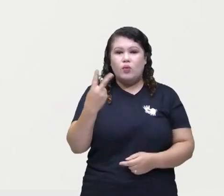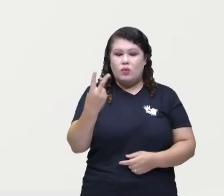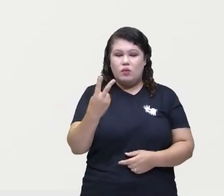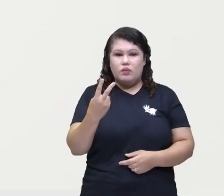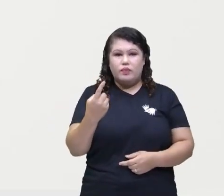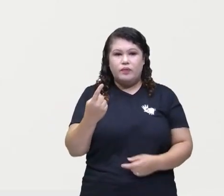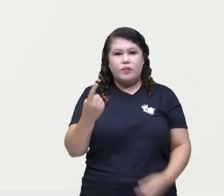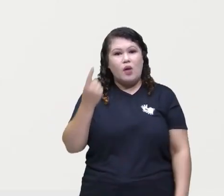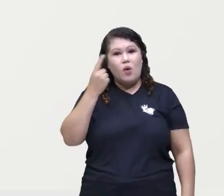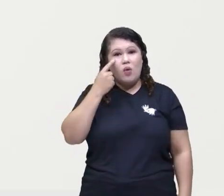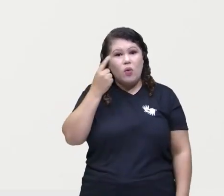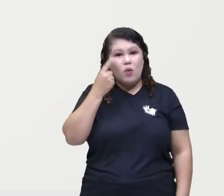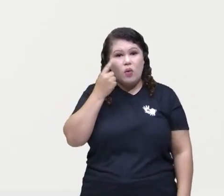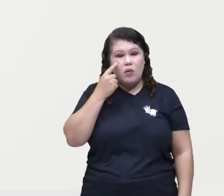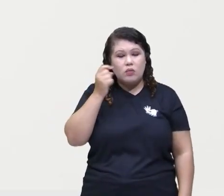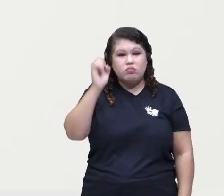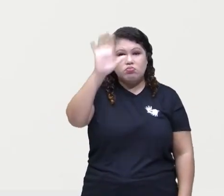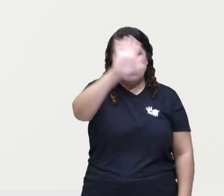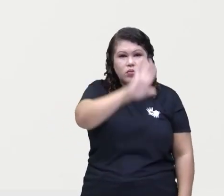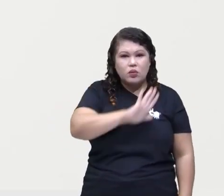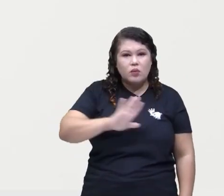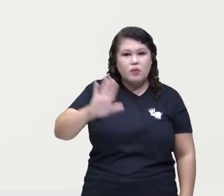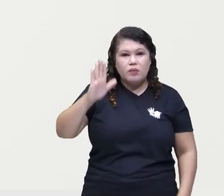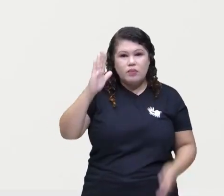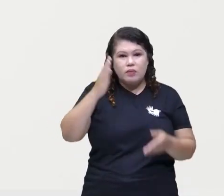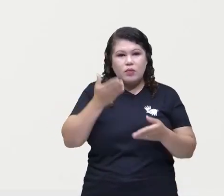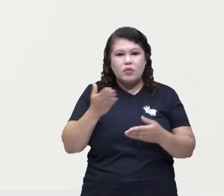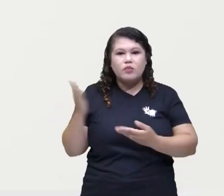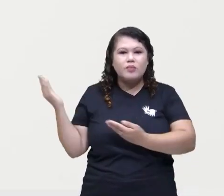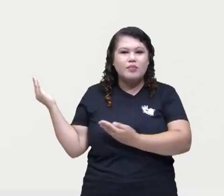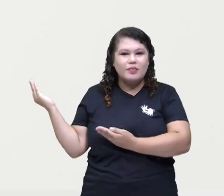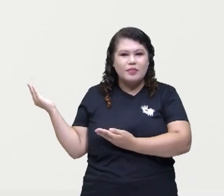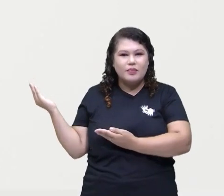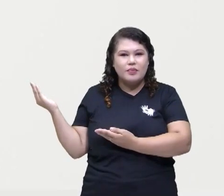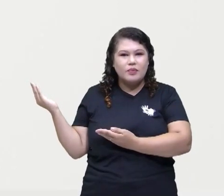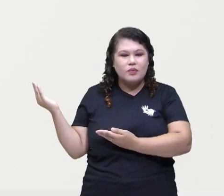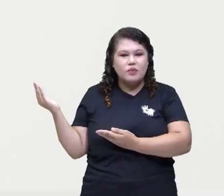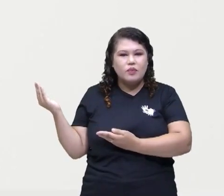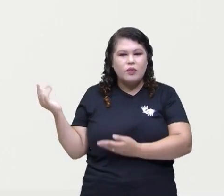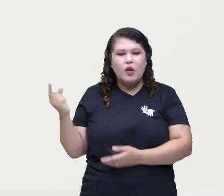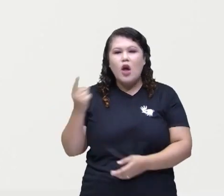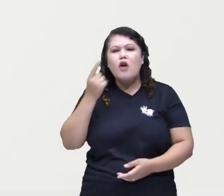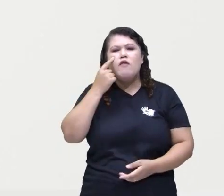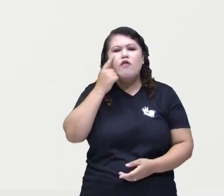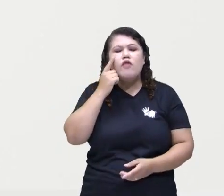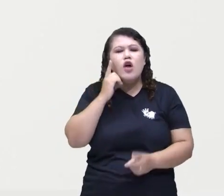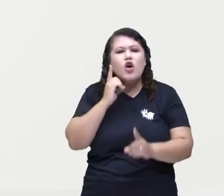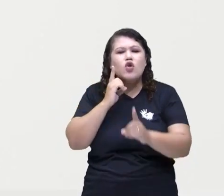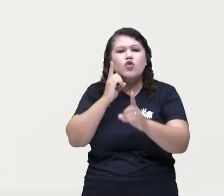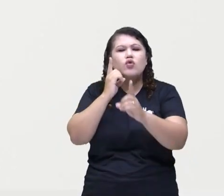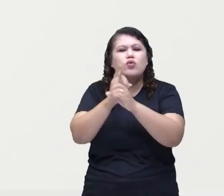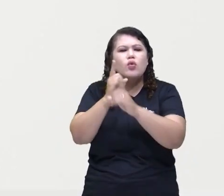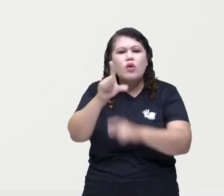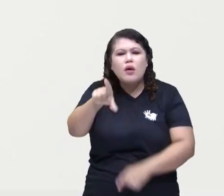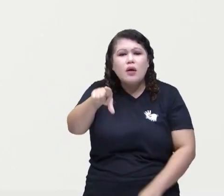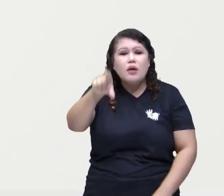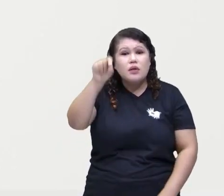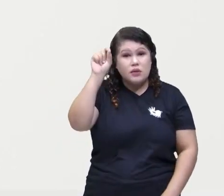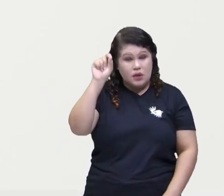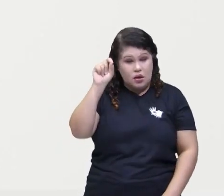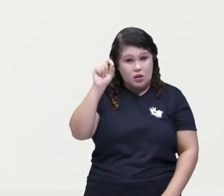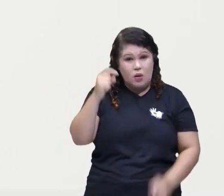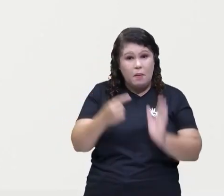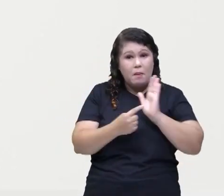Desafio 2. Observe as imagens abaixo e indique qual das